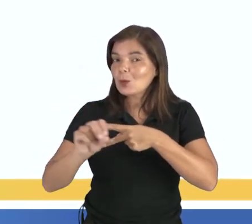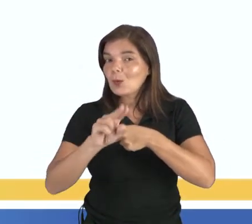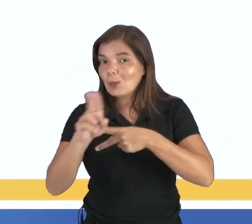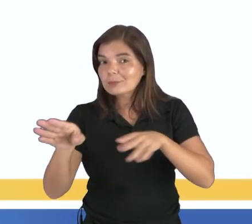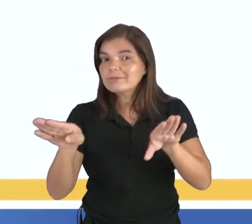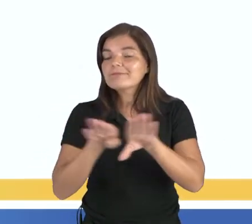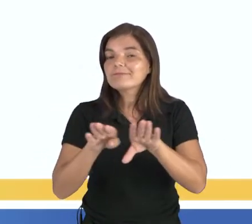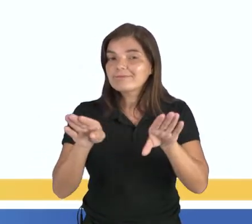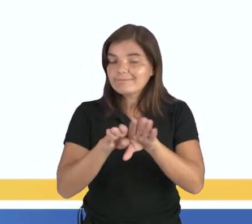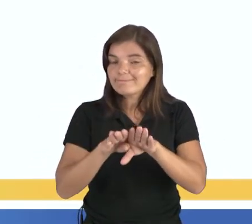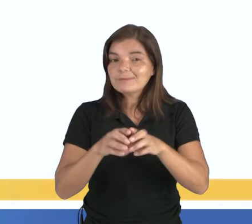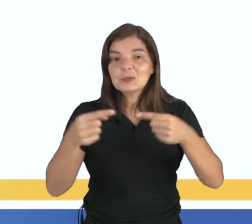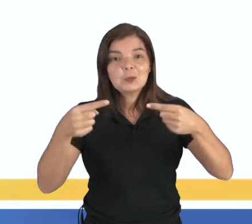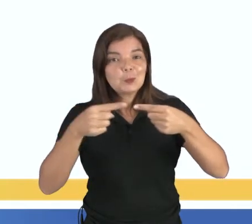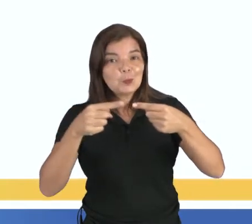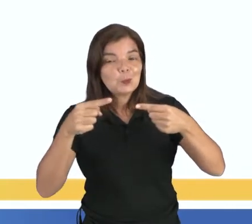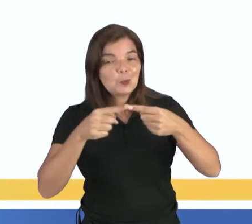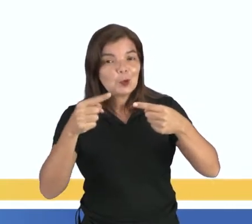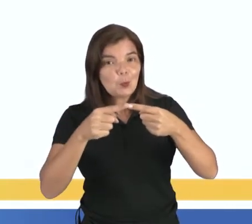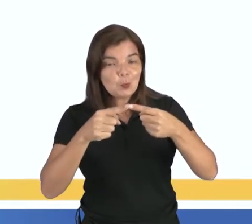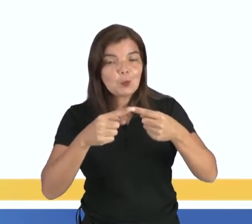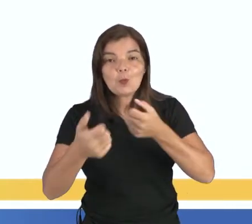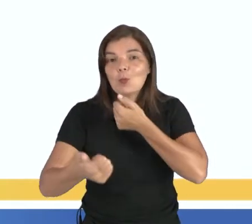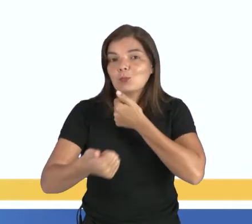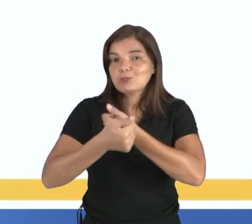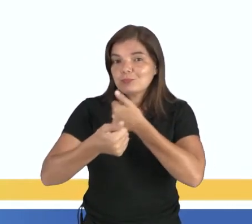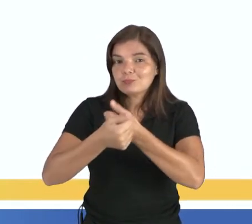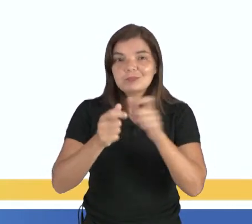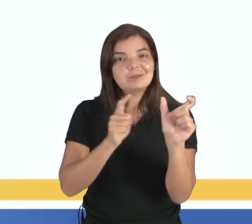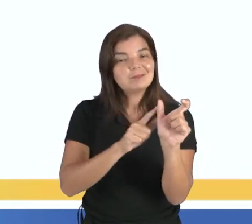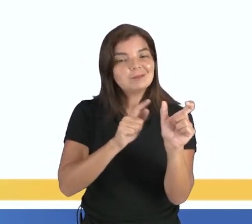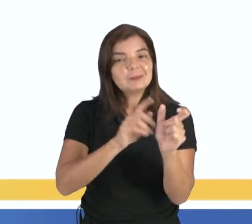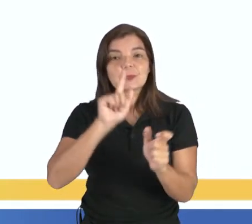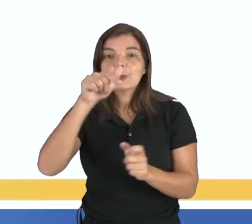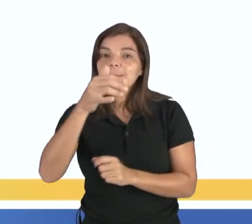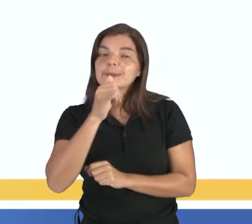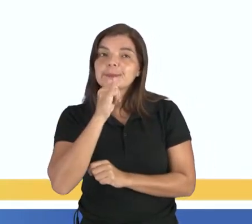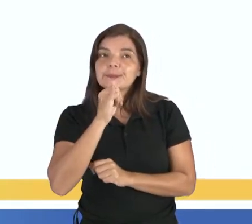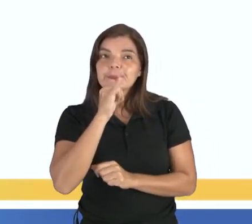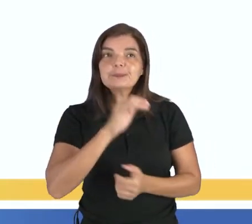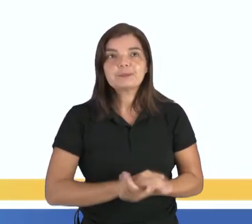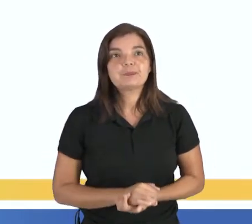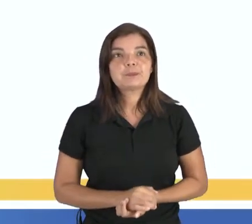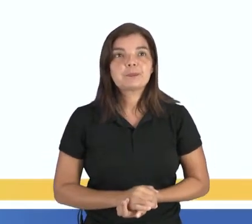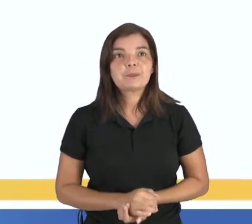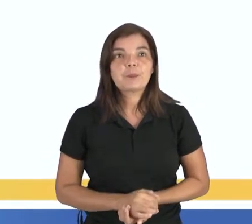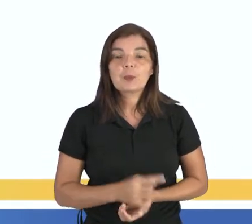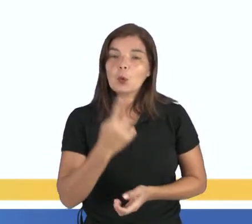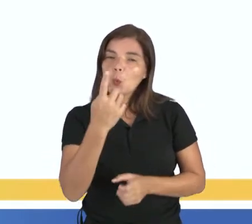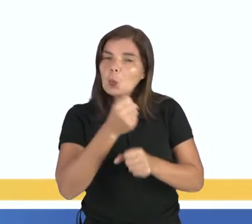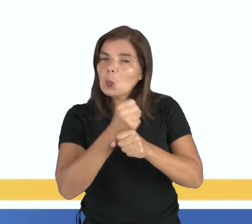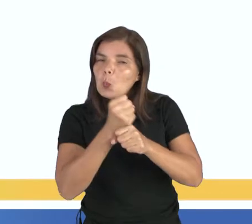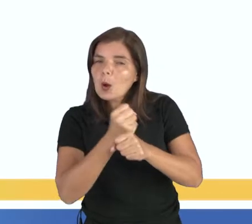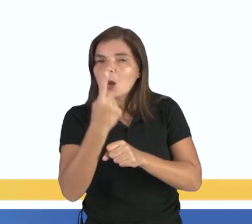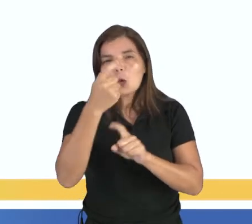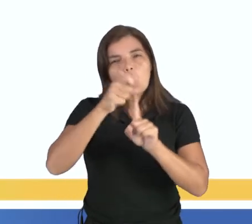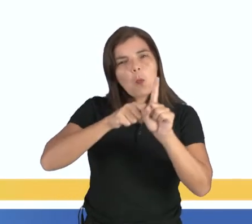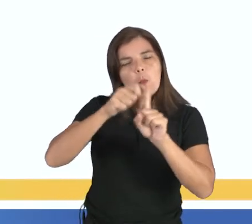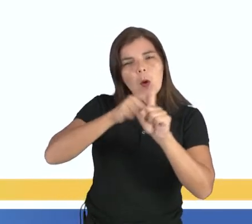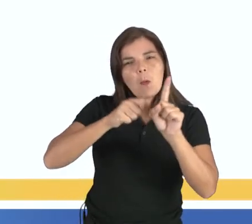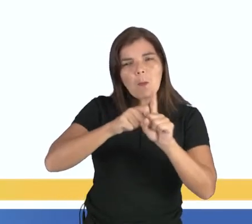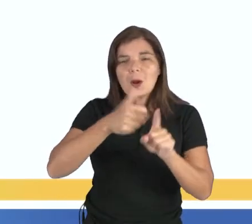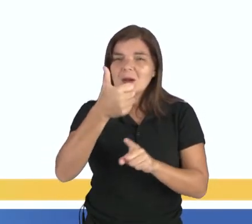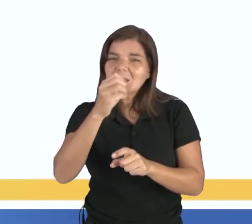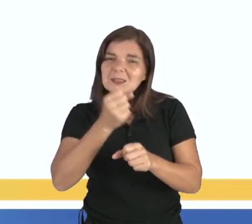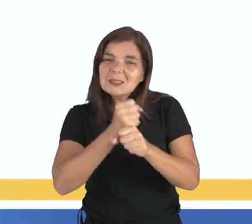como também pode concordar com o núcleo mais próximo. Outro exemplo básico. Um ano, um mês, uma década de